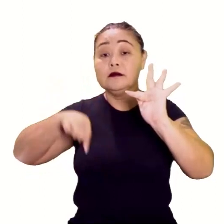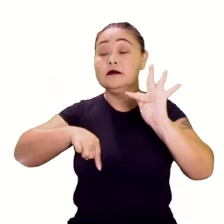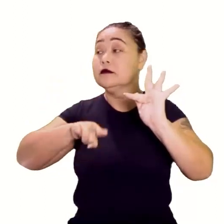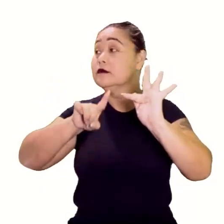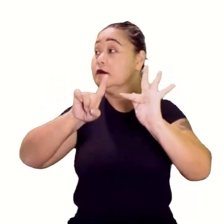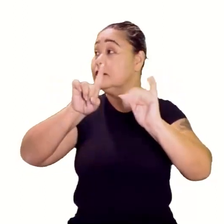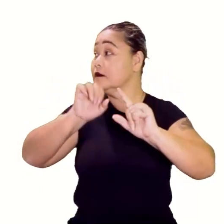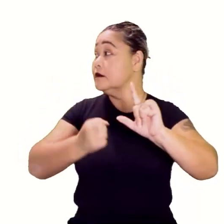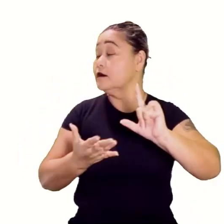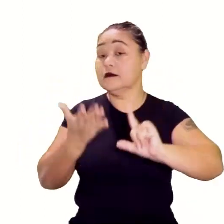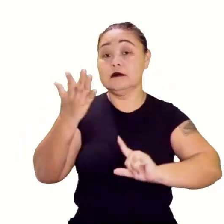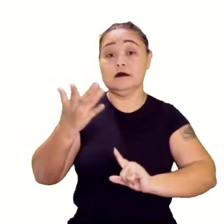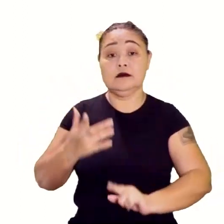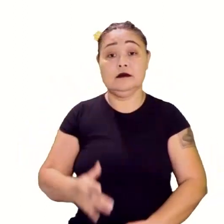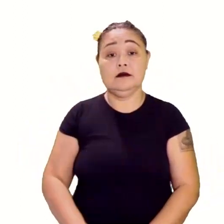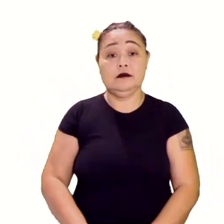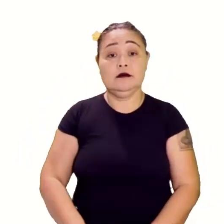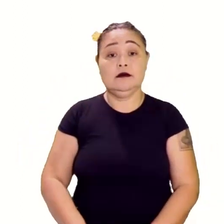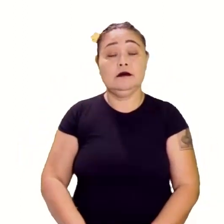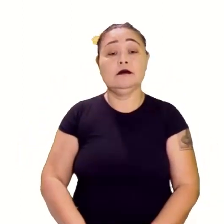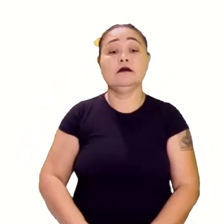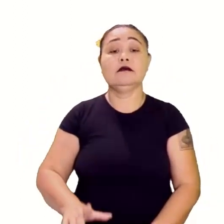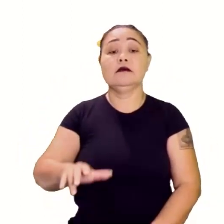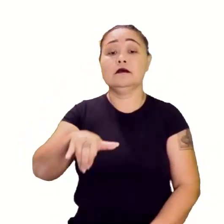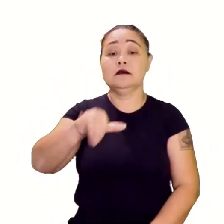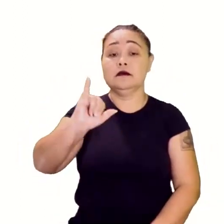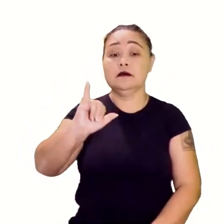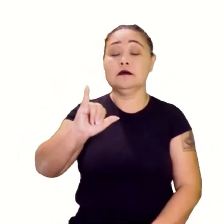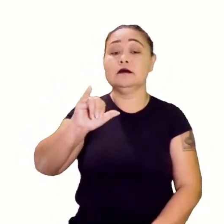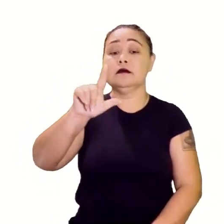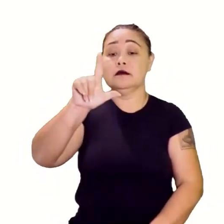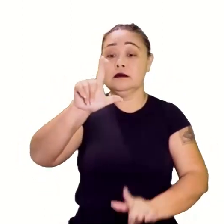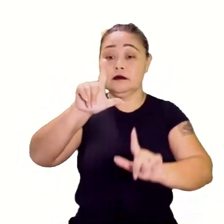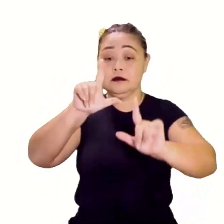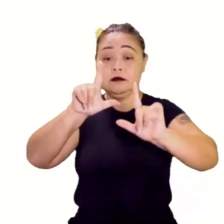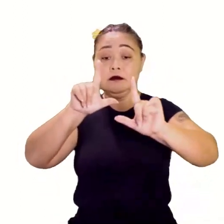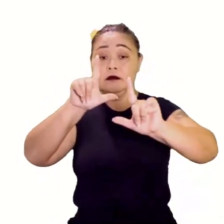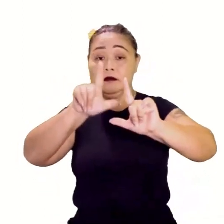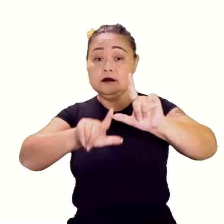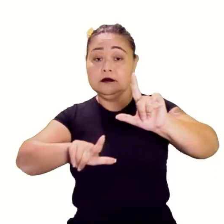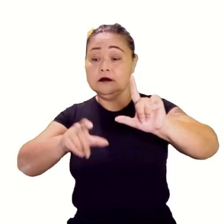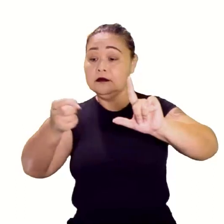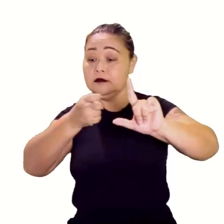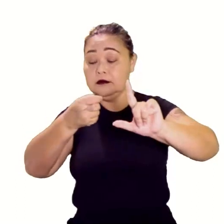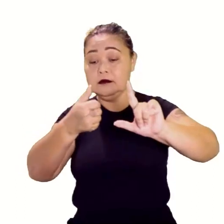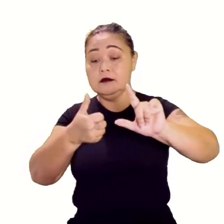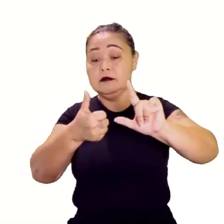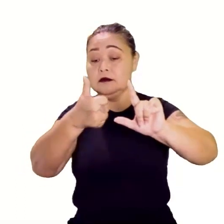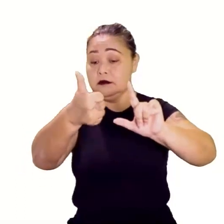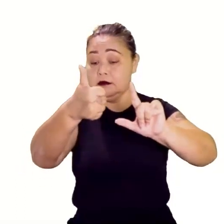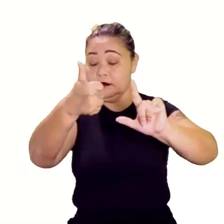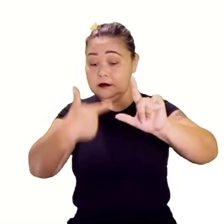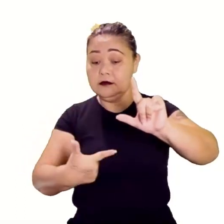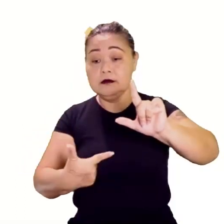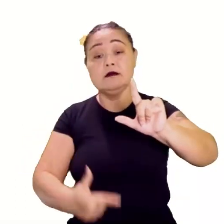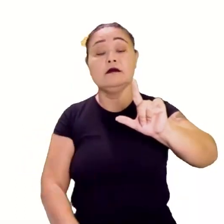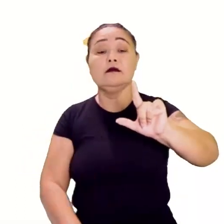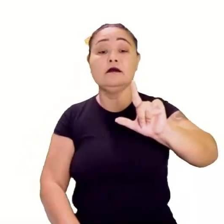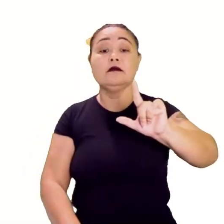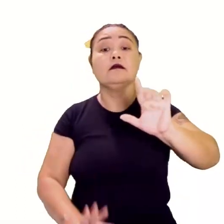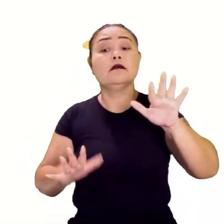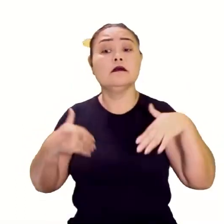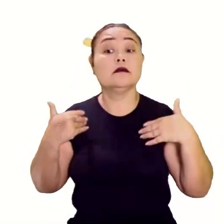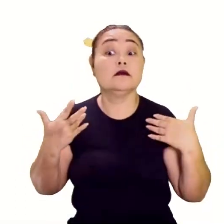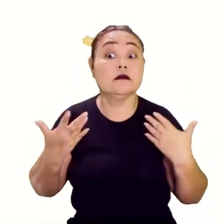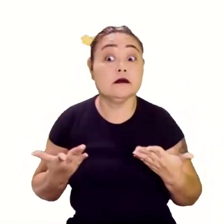função logarítmica. Y igual ao logaritmo de x na base meio.